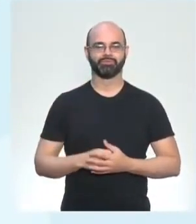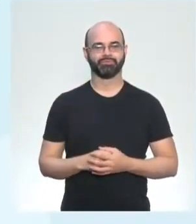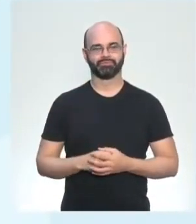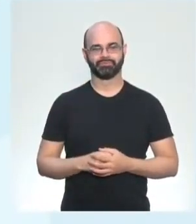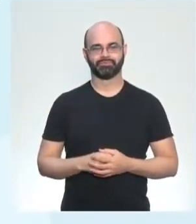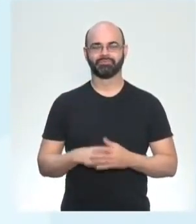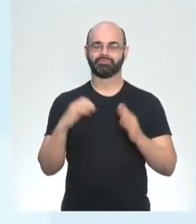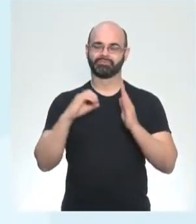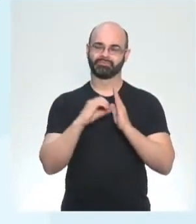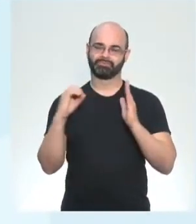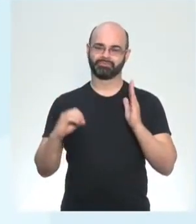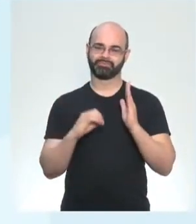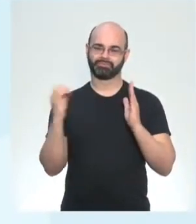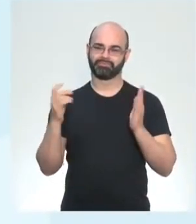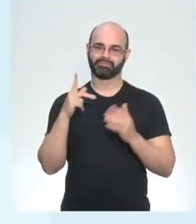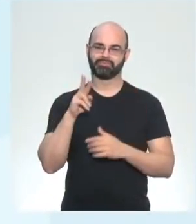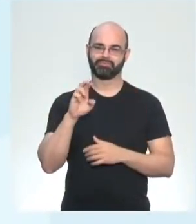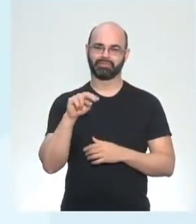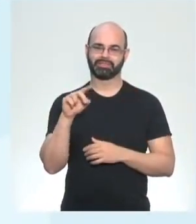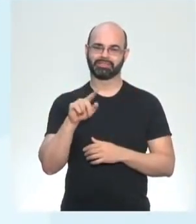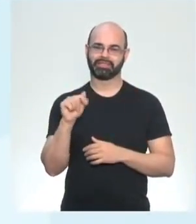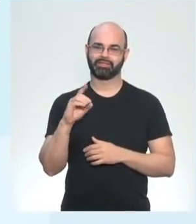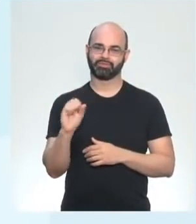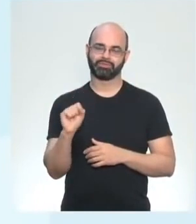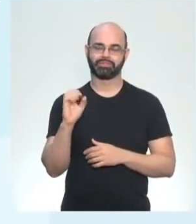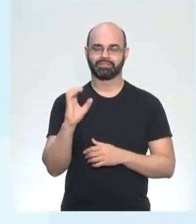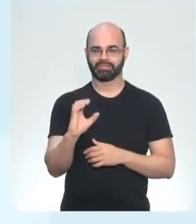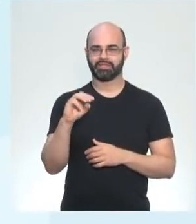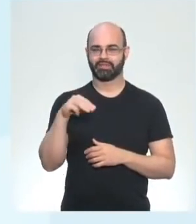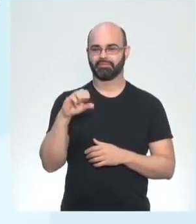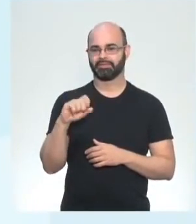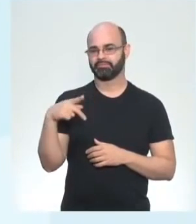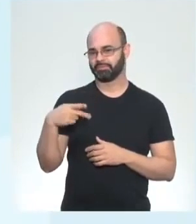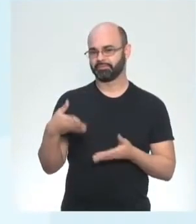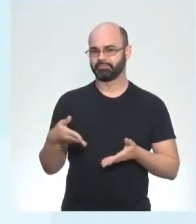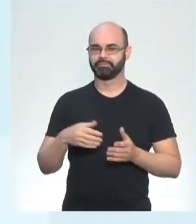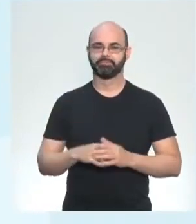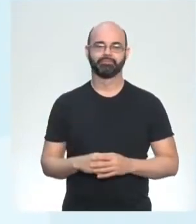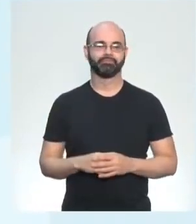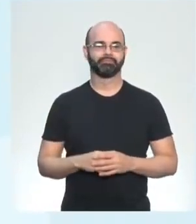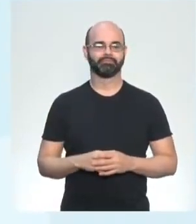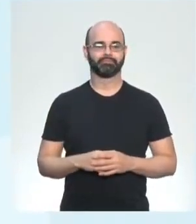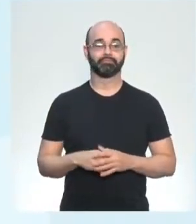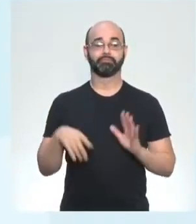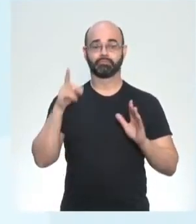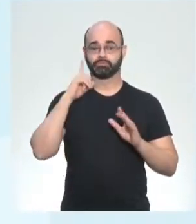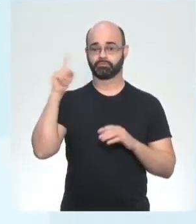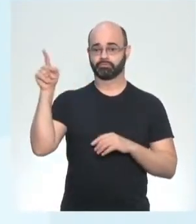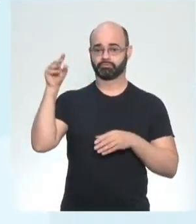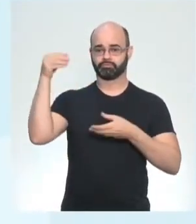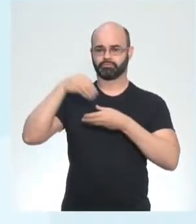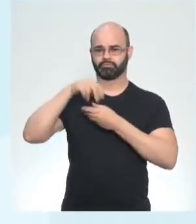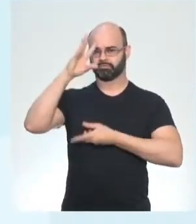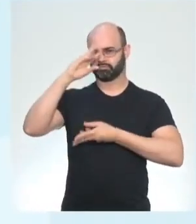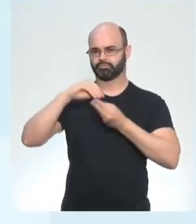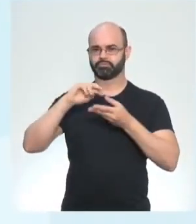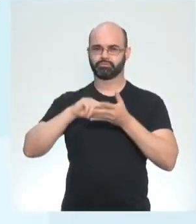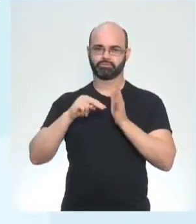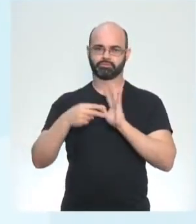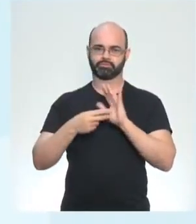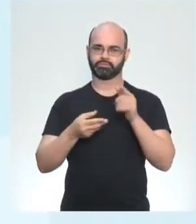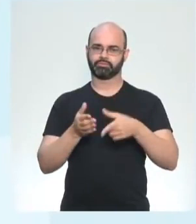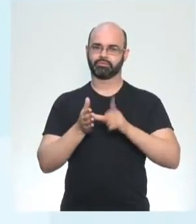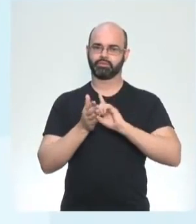Prezados ele colocou aqui centro de mídias, fica para nós. Detalhe, aqui nós vamos subentender que seria como o Lucas